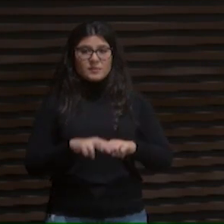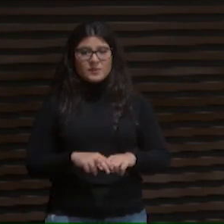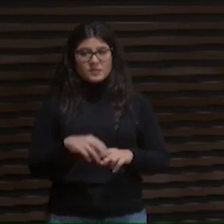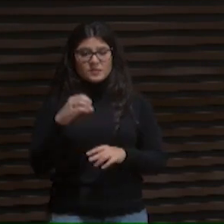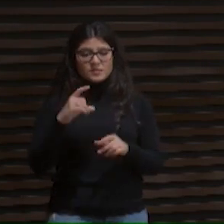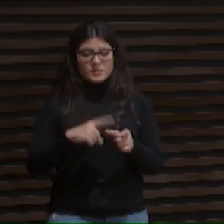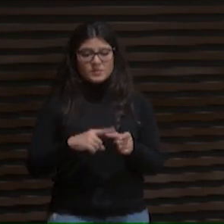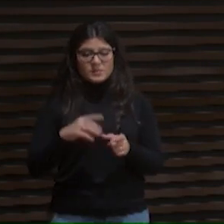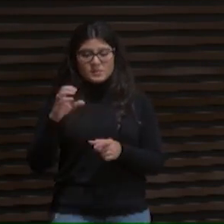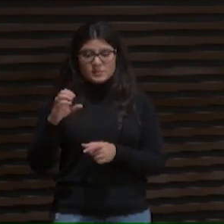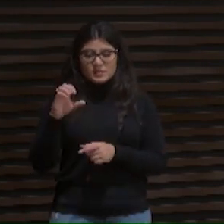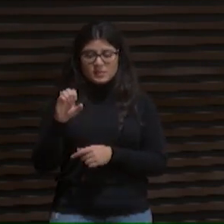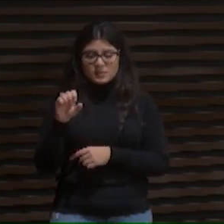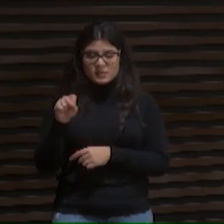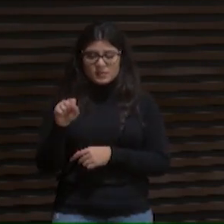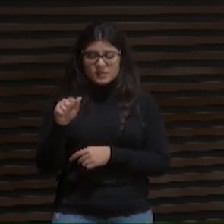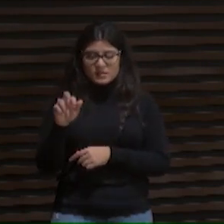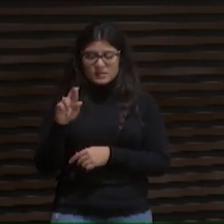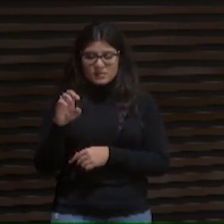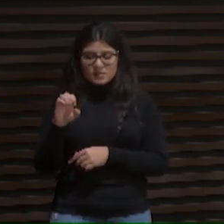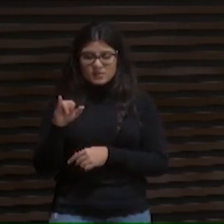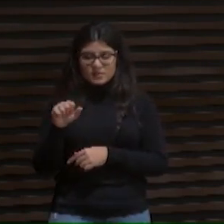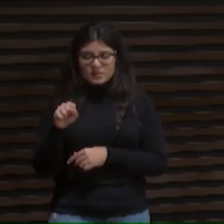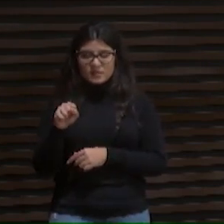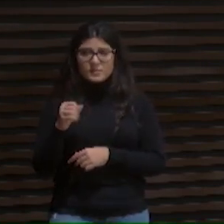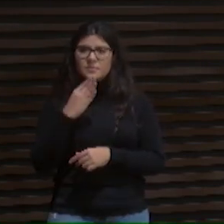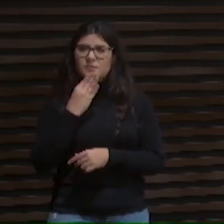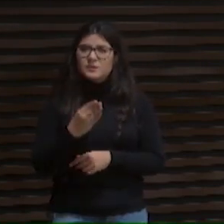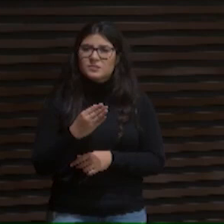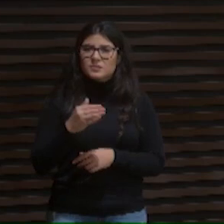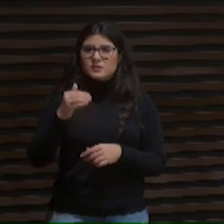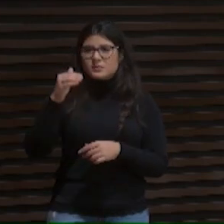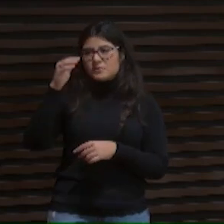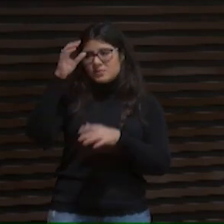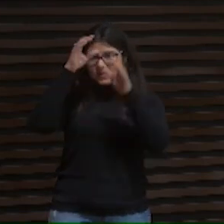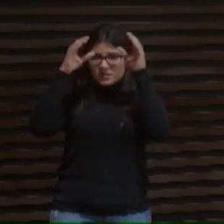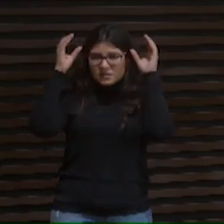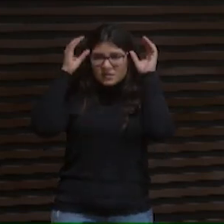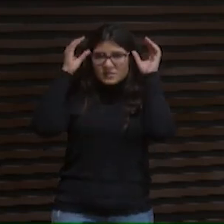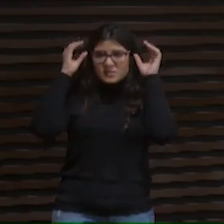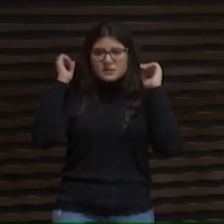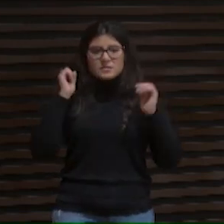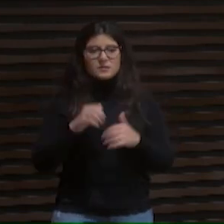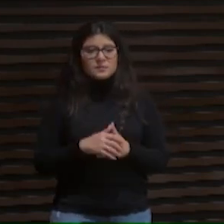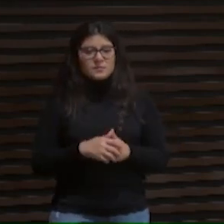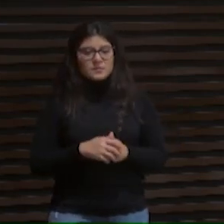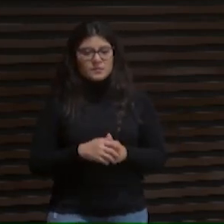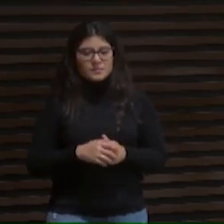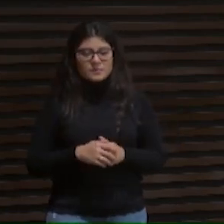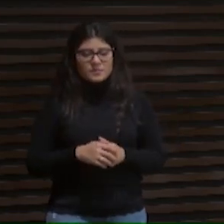Cesareia. E por isso apelou a César, assim manteve-se em cadeias por Cristo e em amor ao